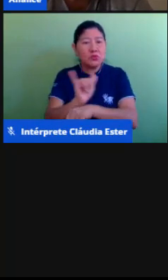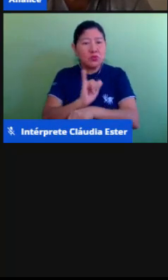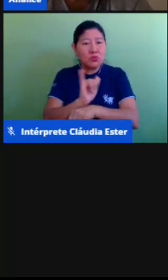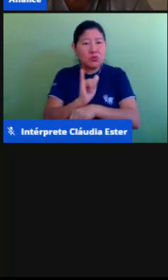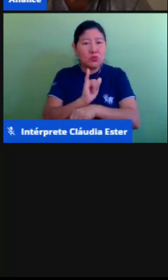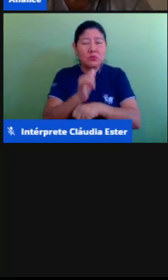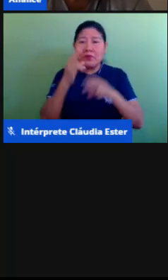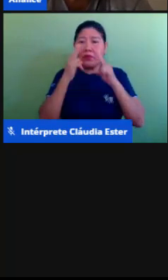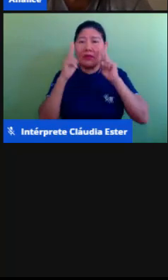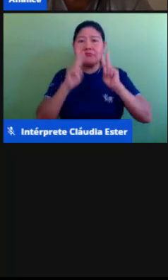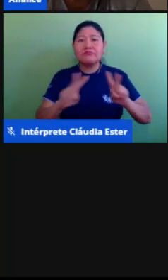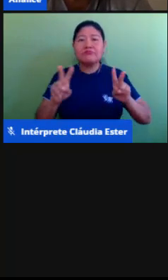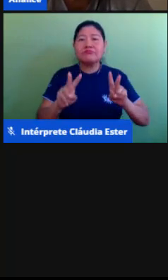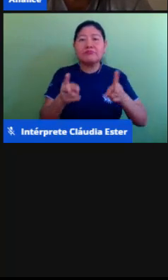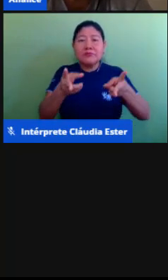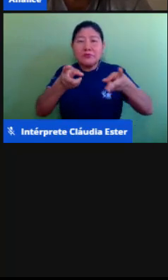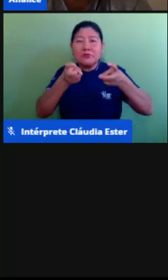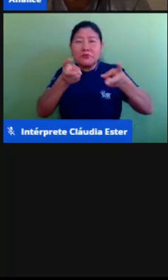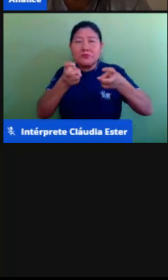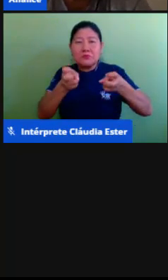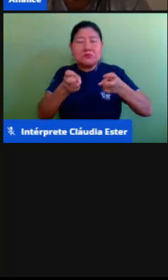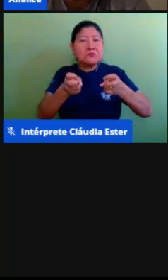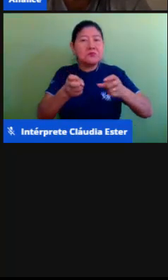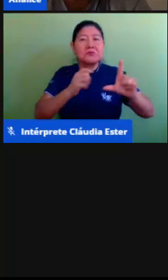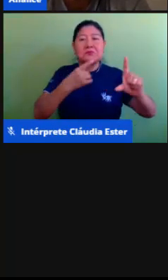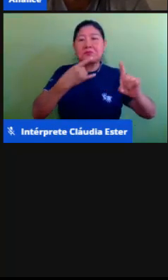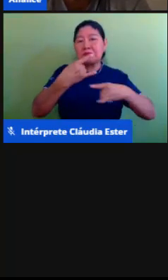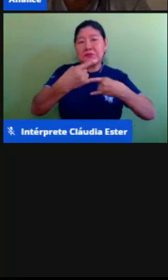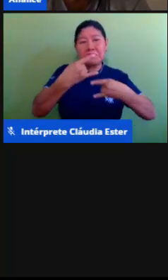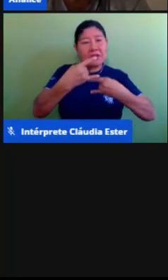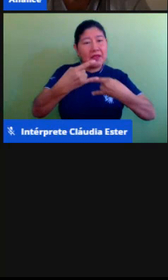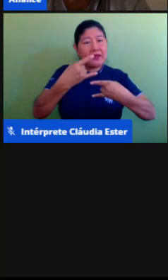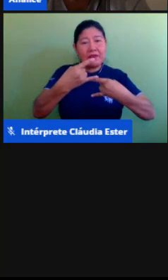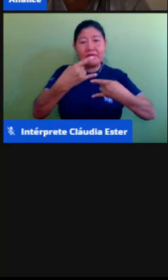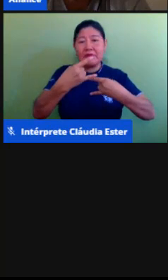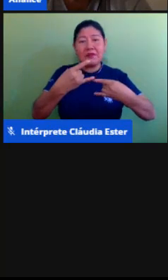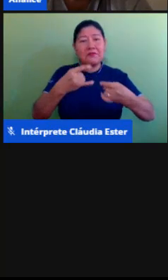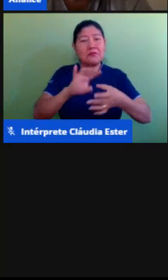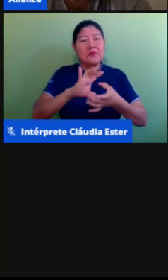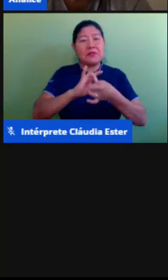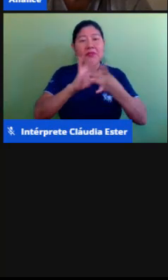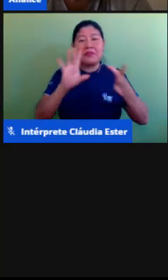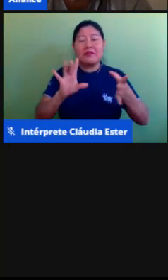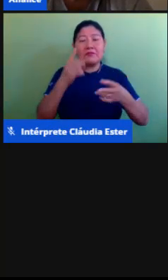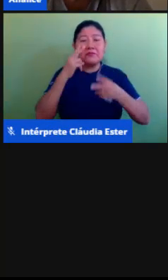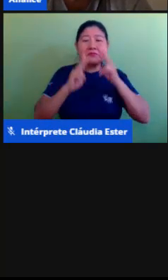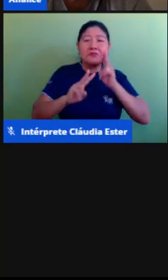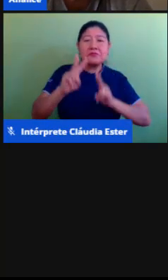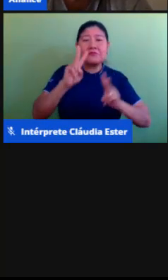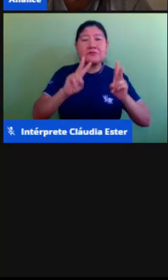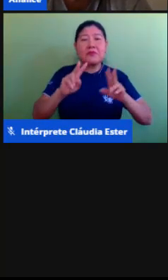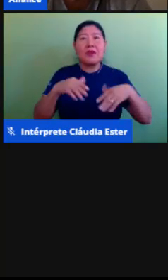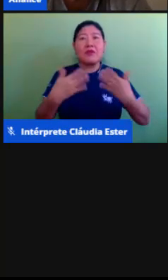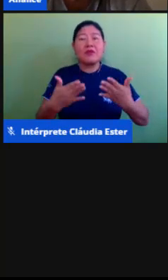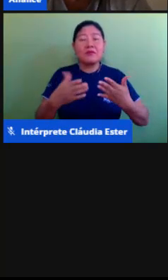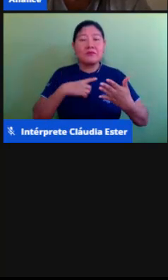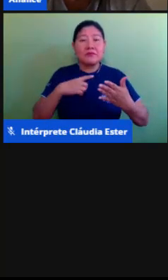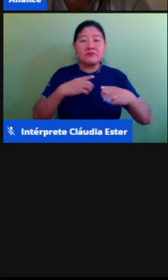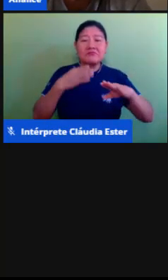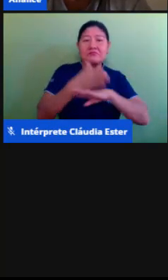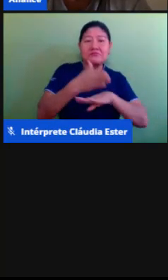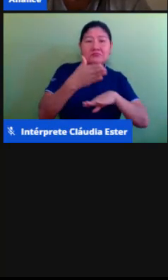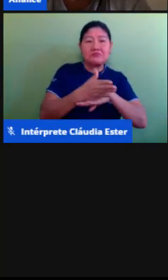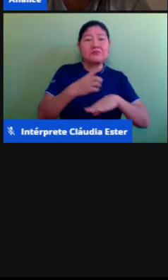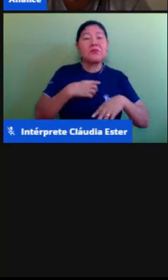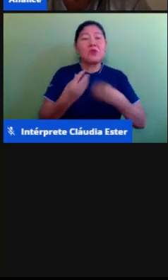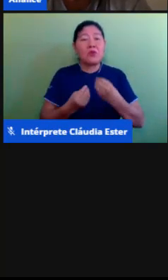as lives que vocês quiserem, tá? Então, ela tá livre aí para vocês assistirem. Como é que vocês acessam isso, né? Então, tem um